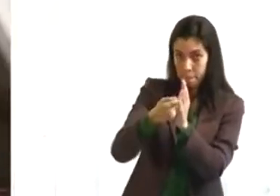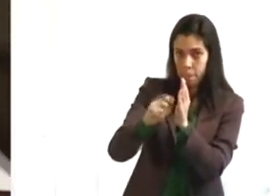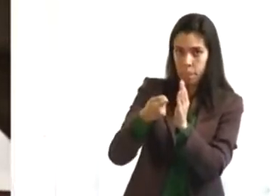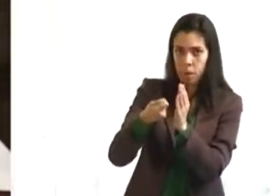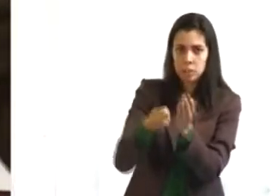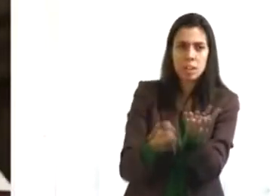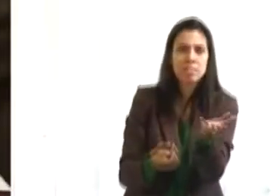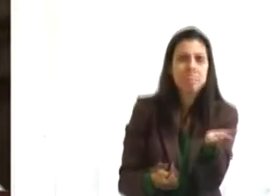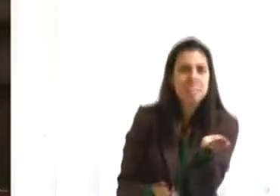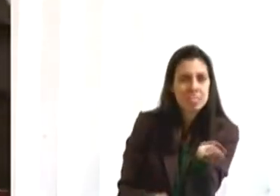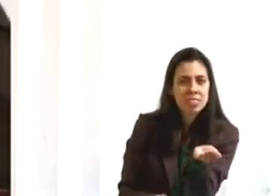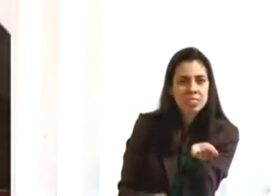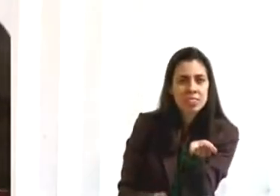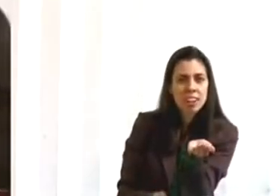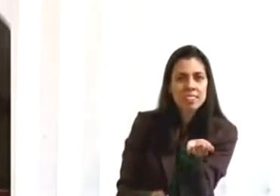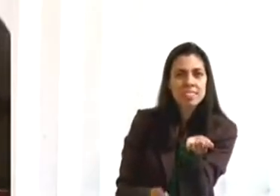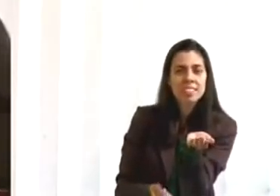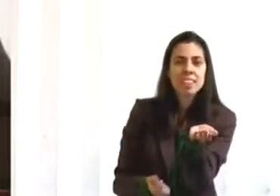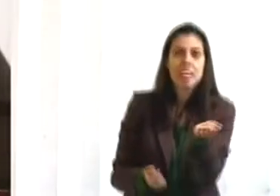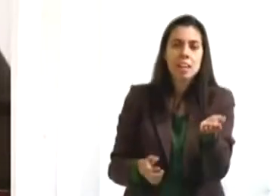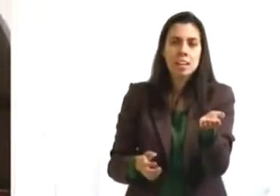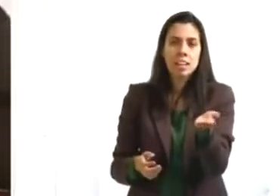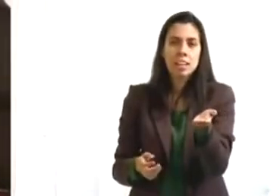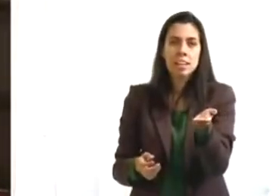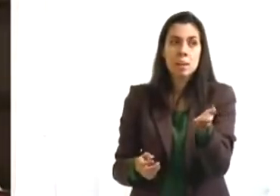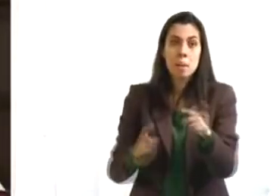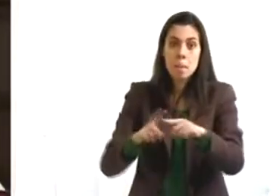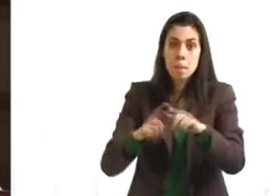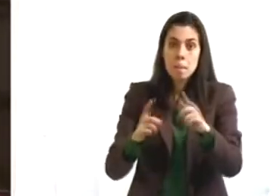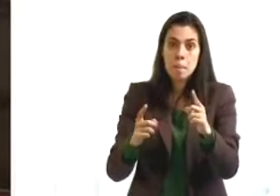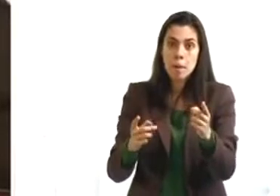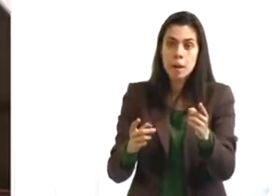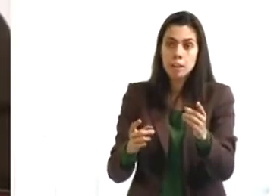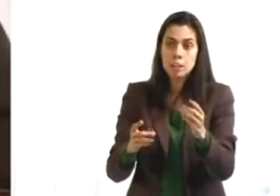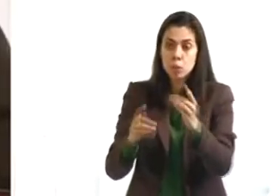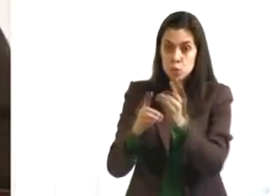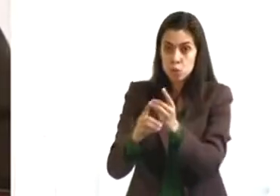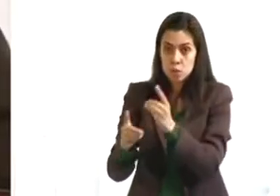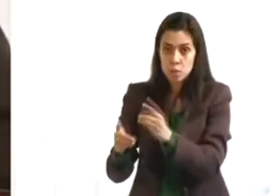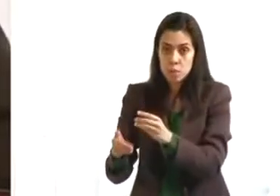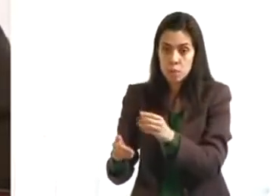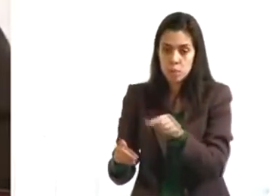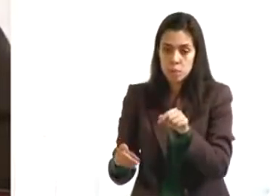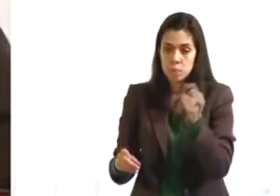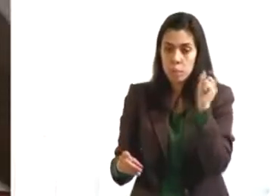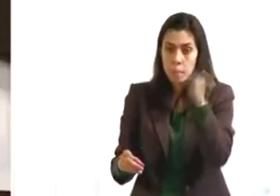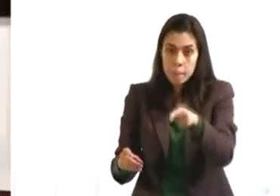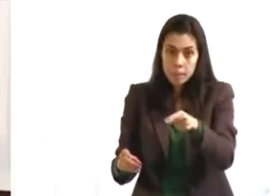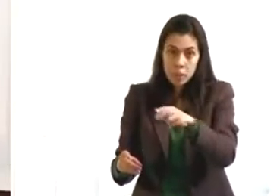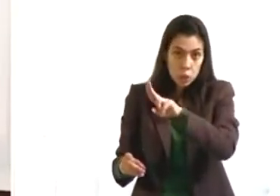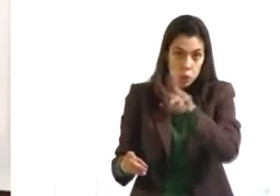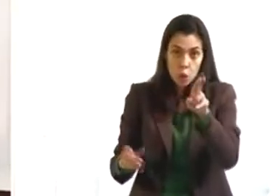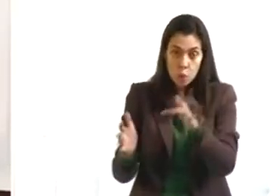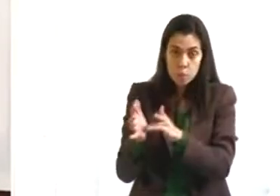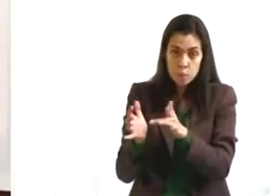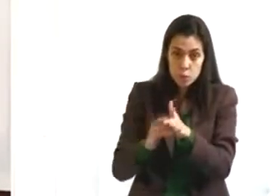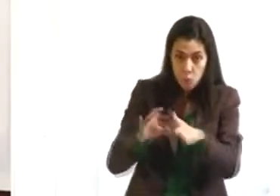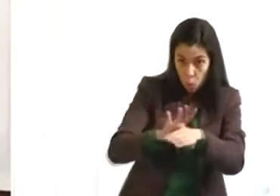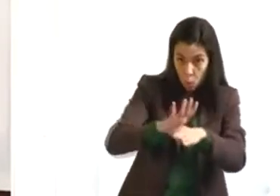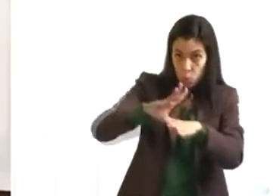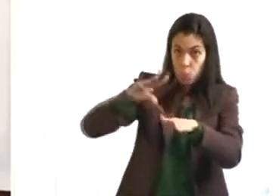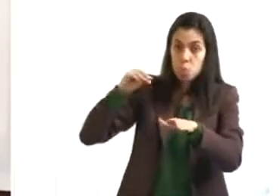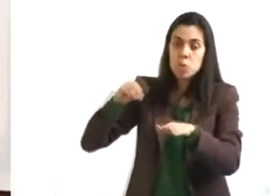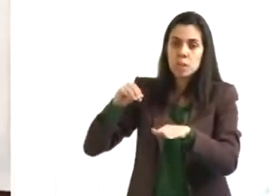anda. E ele entra agora saltando e louvando a Deus no templo, à entrada da Porta Formosa com os homens, mas isso causa mais uma